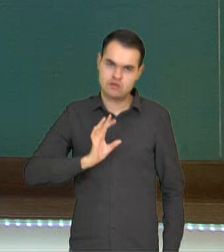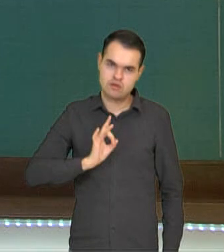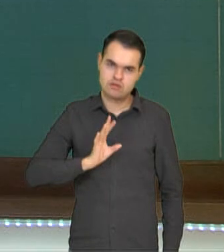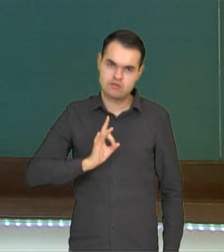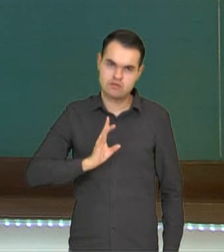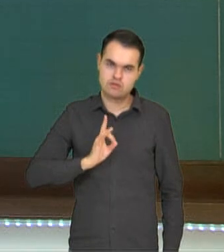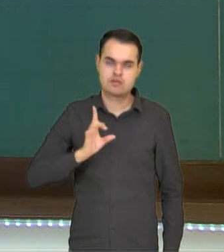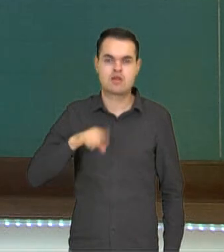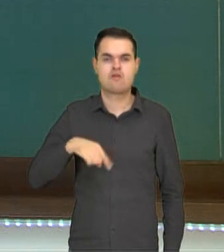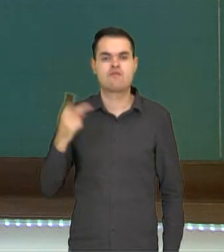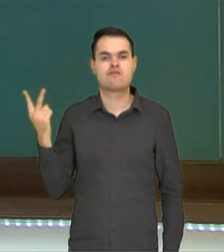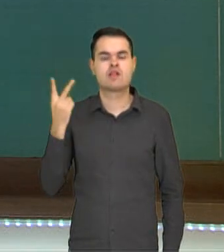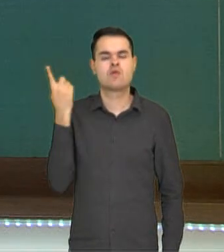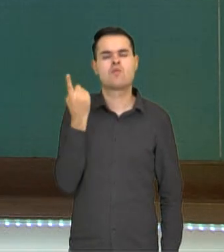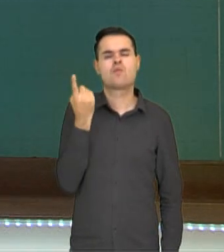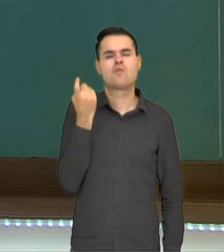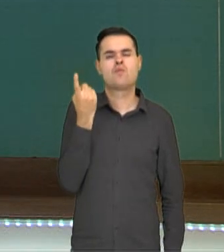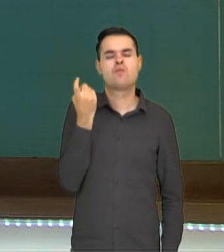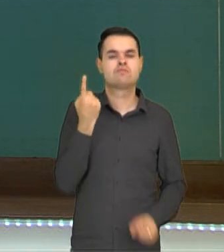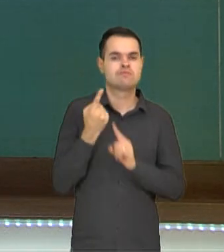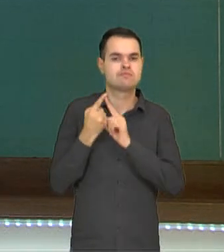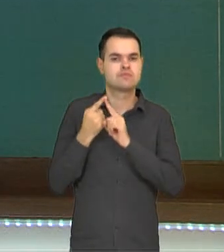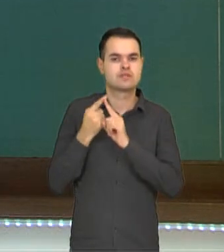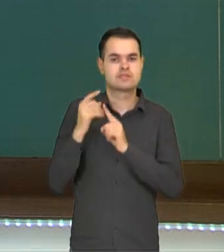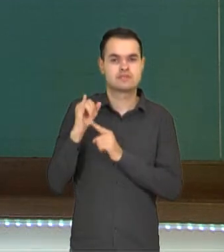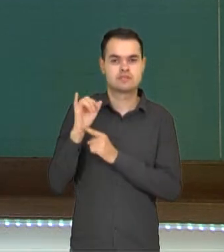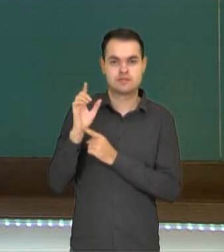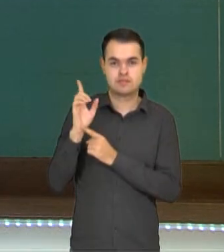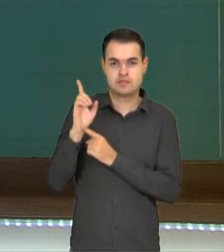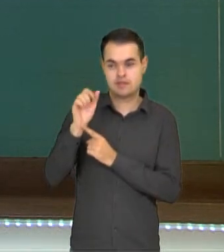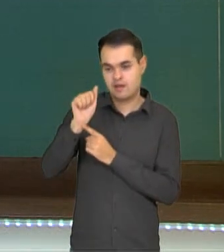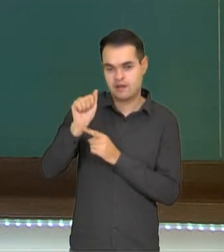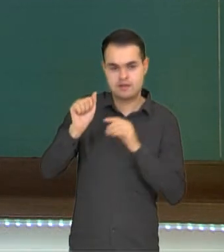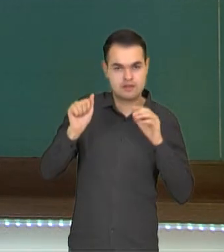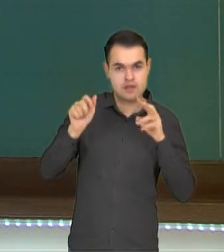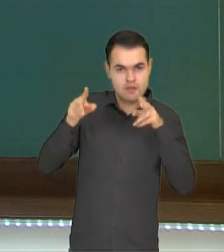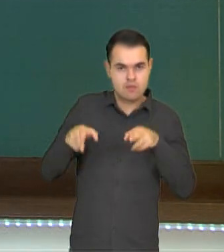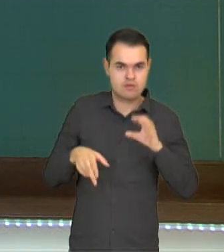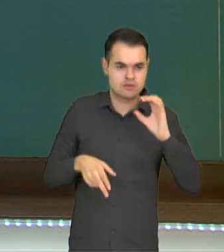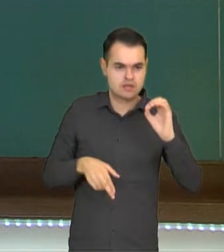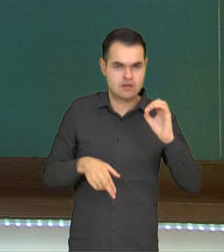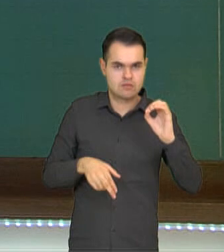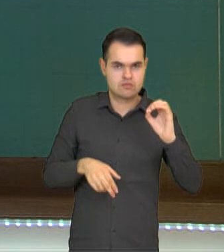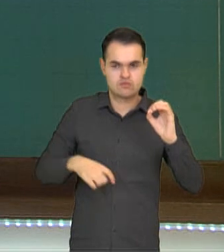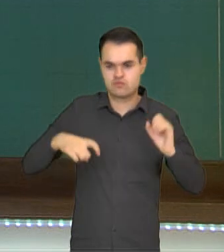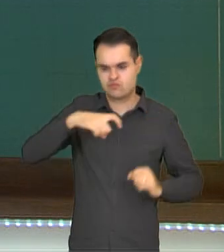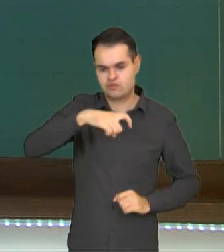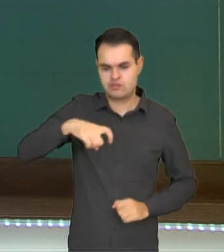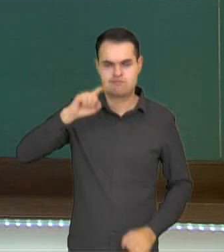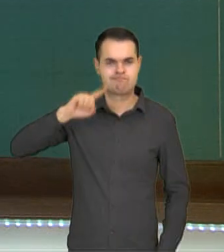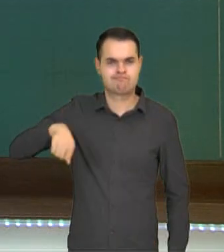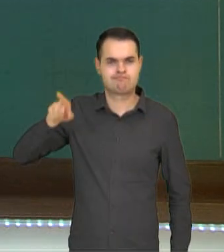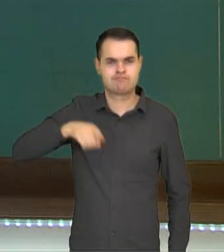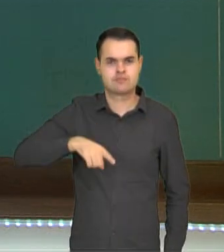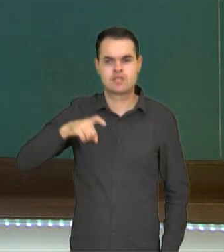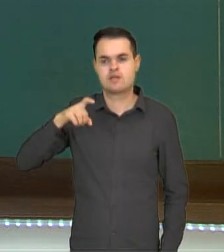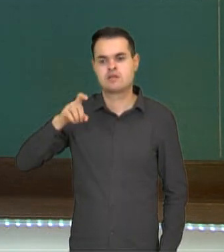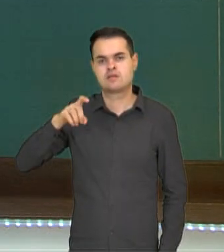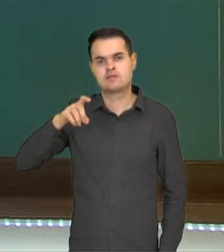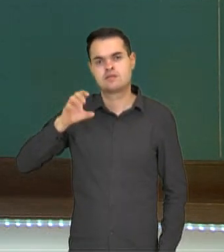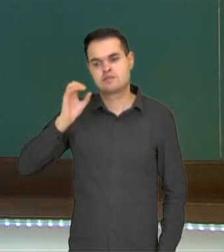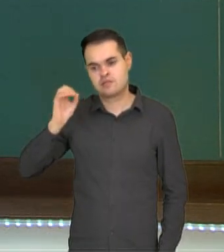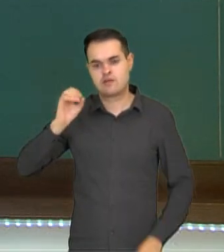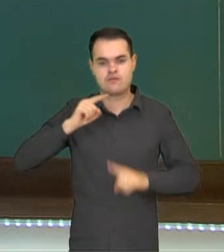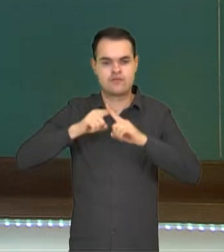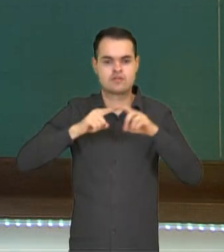um valor único, tá? Porque se o nosso a for zero, ele vai zerar o x, Vai ficar zero vezes x e vai ficar só o